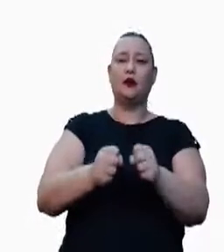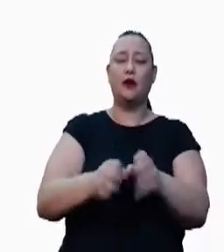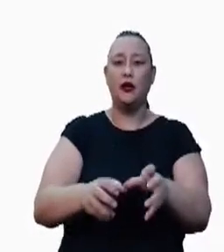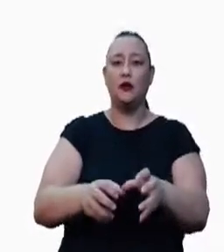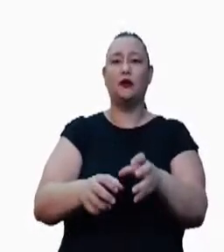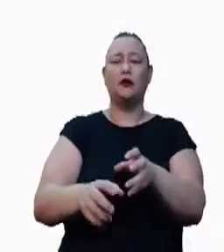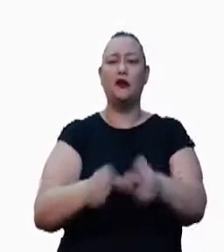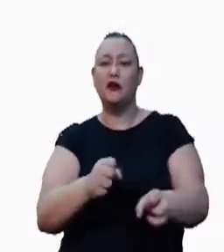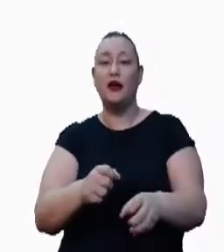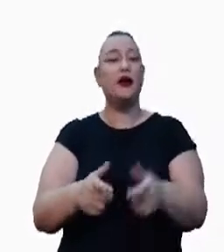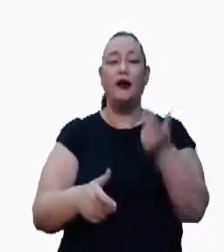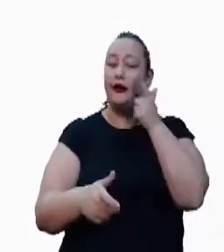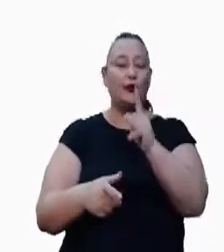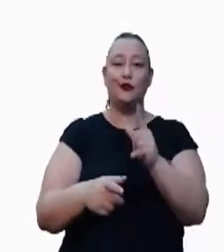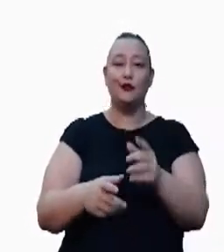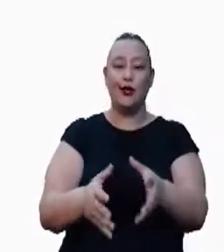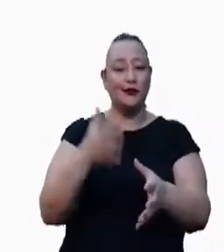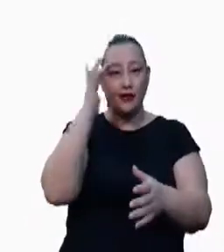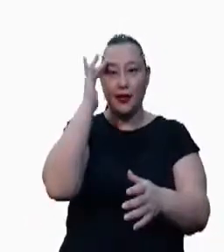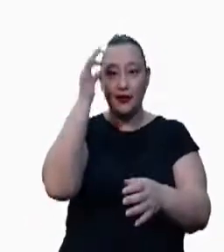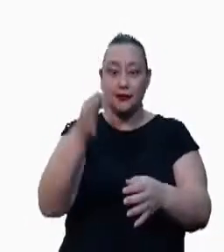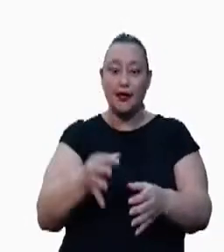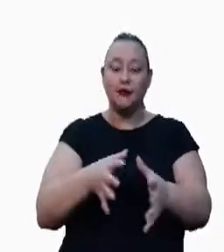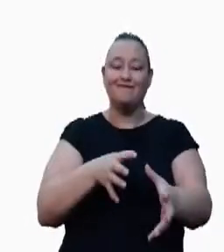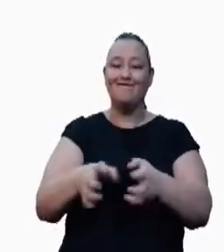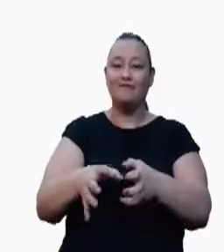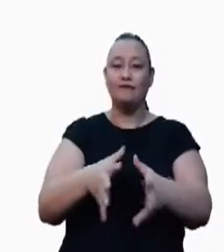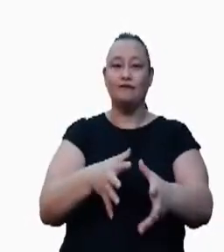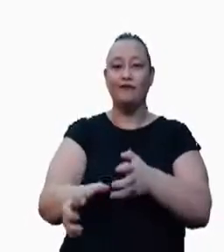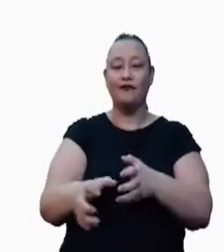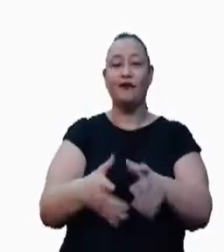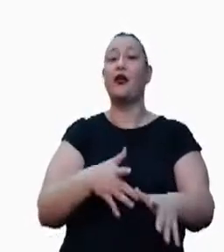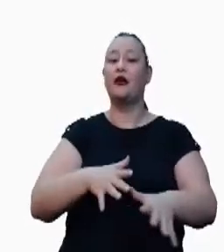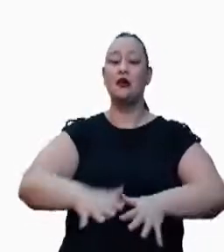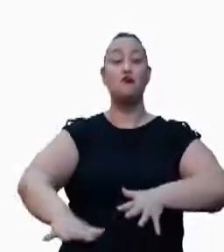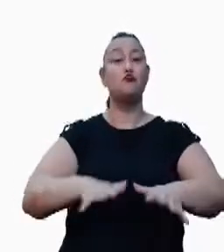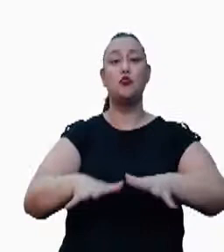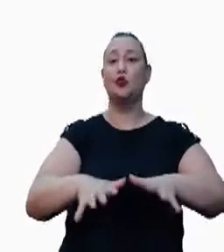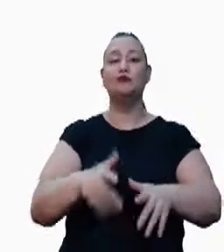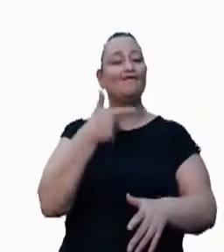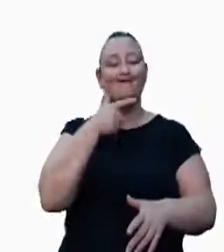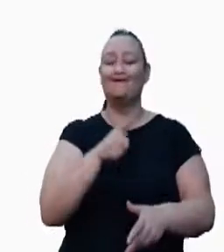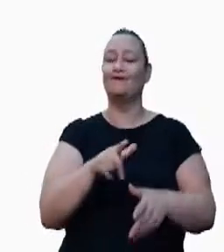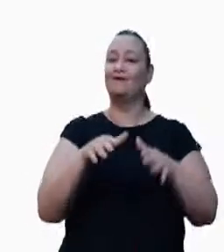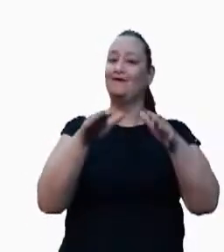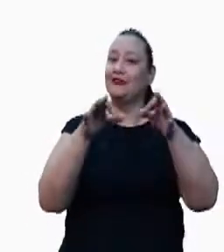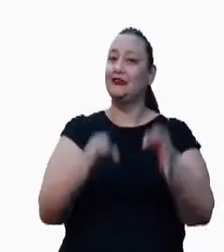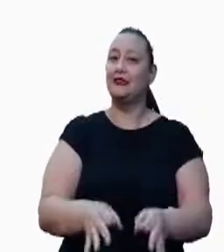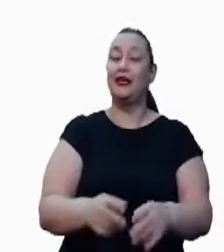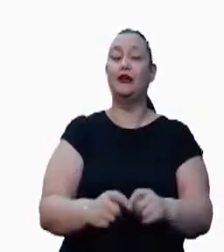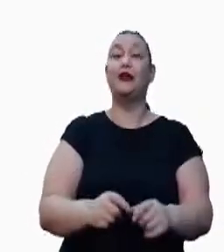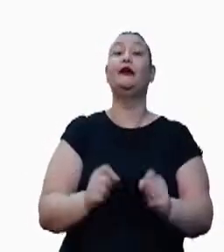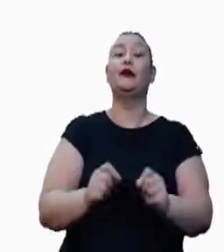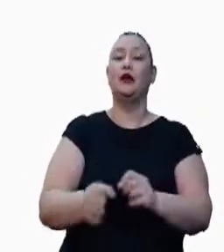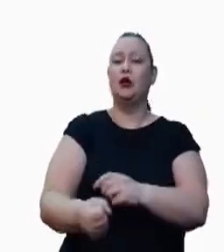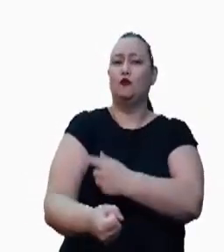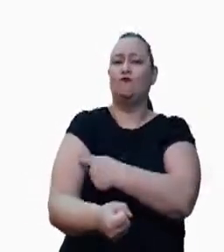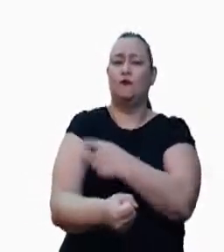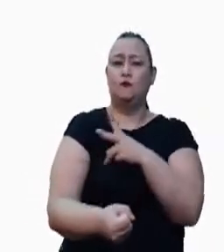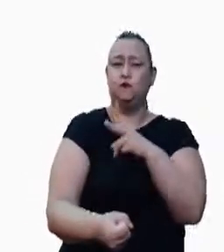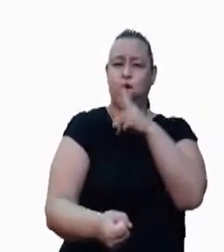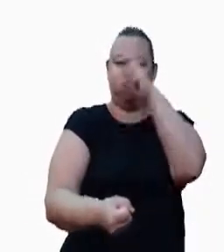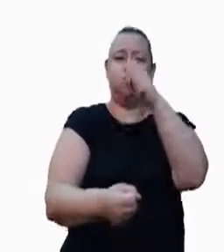reage direito na espasticidade. Então, é uma desordem motora que causa um aumento no tônus desse músculo.